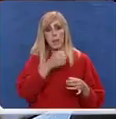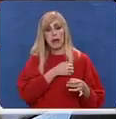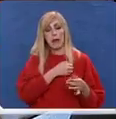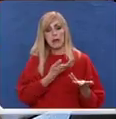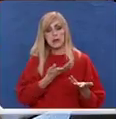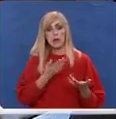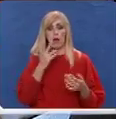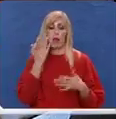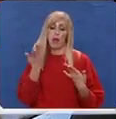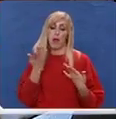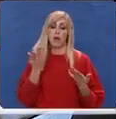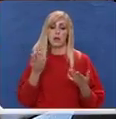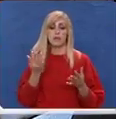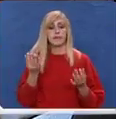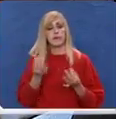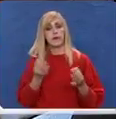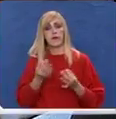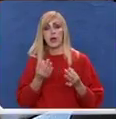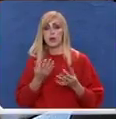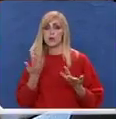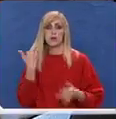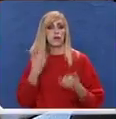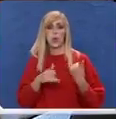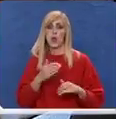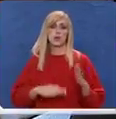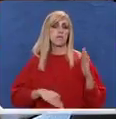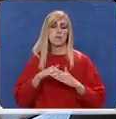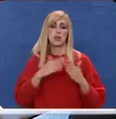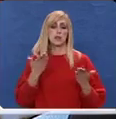é realmente uma brutalidade e